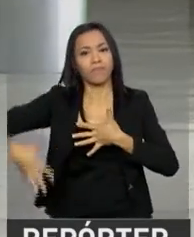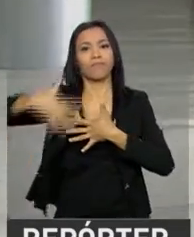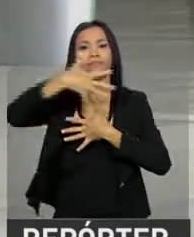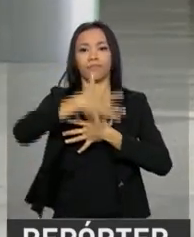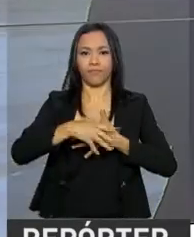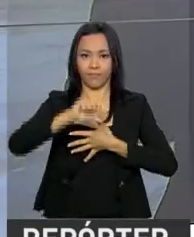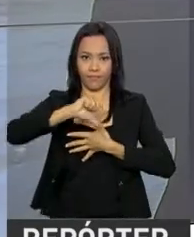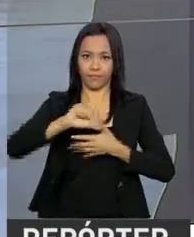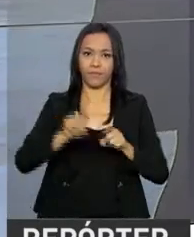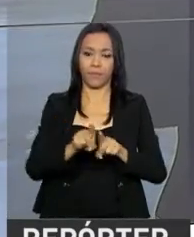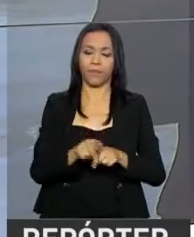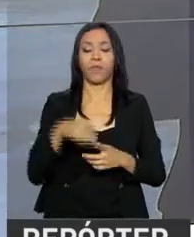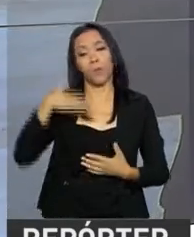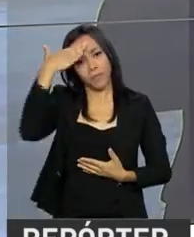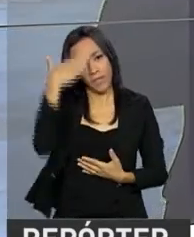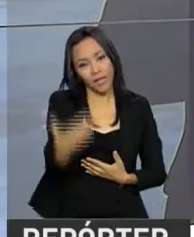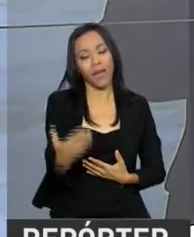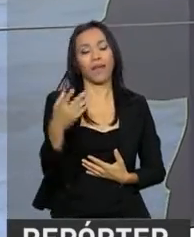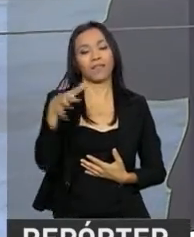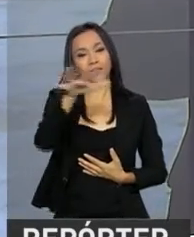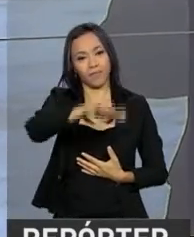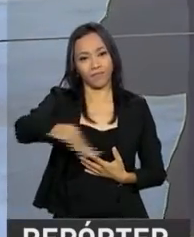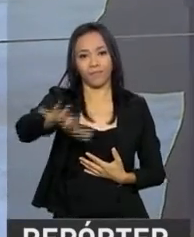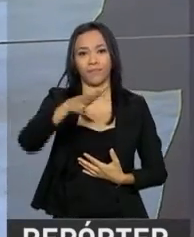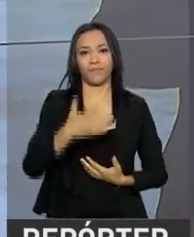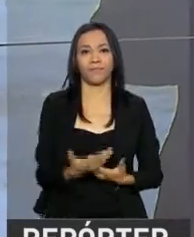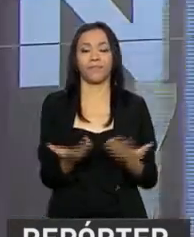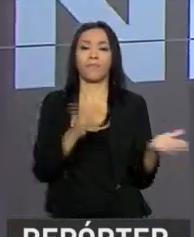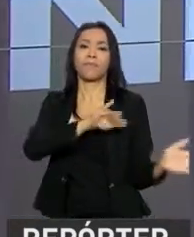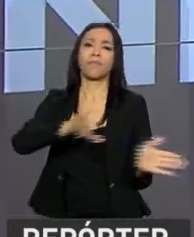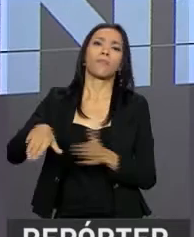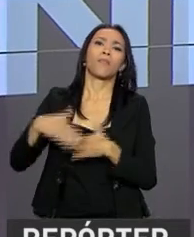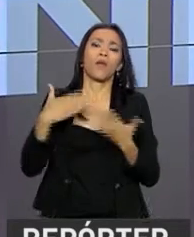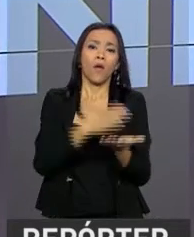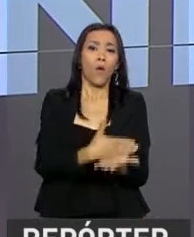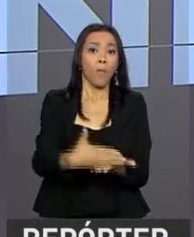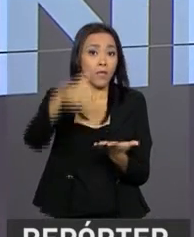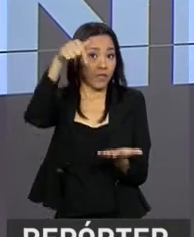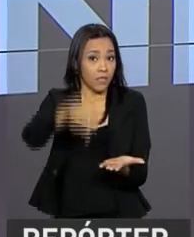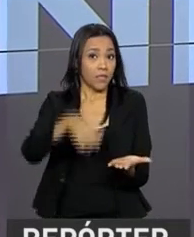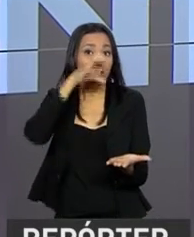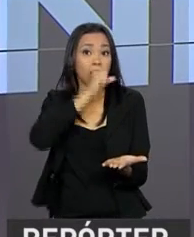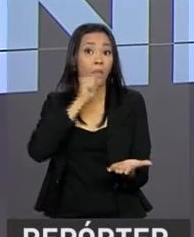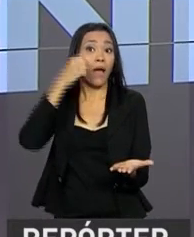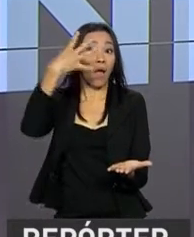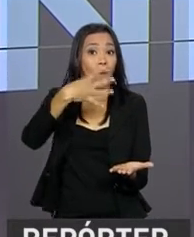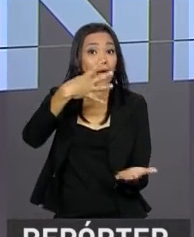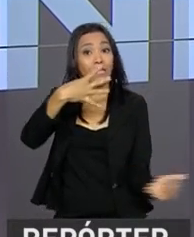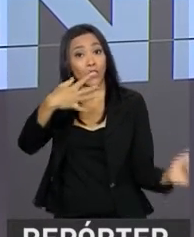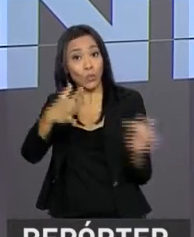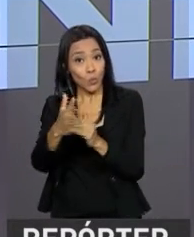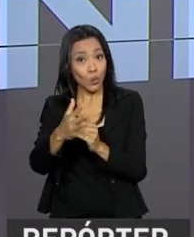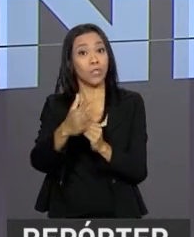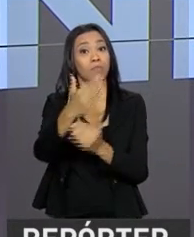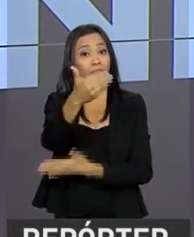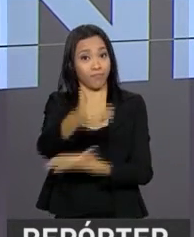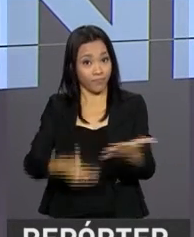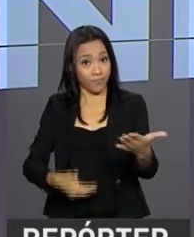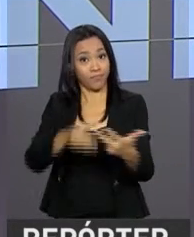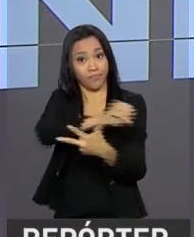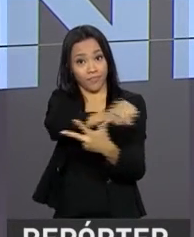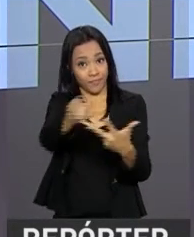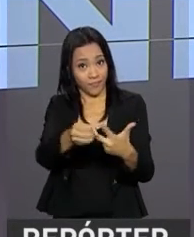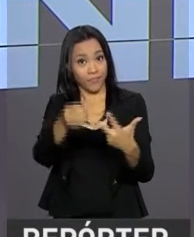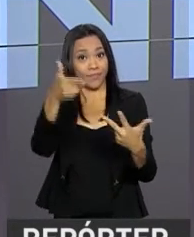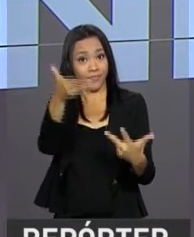você. Obrigado, João Pedro, pelas informações. Começa neste sábado a quarta e última etapa do simulado Hora do Enem 2016.